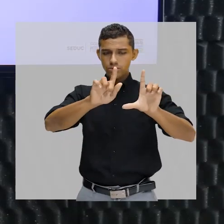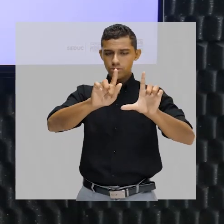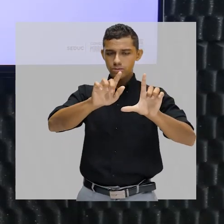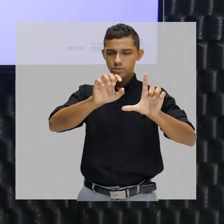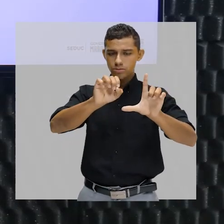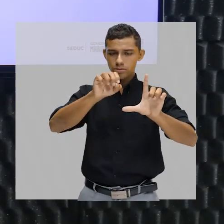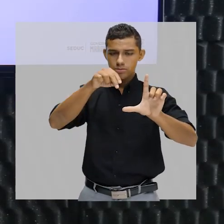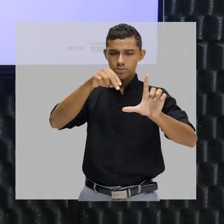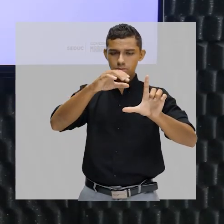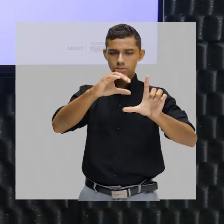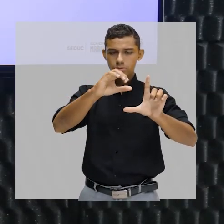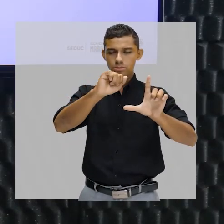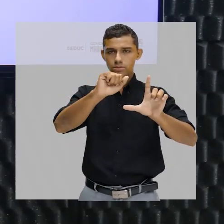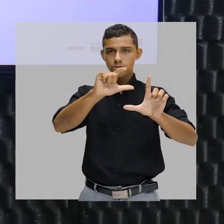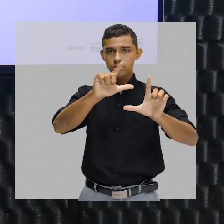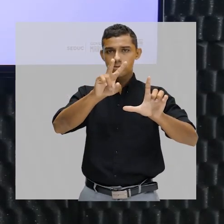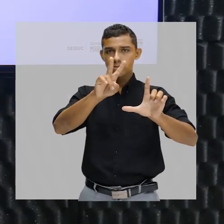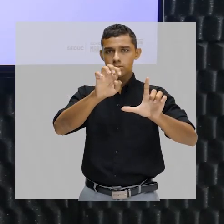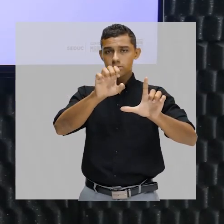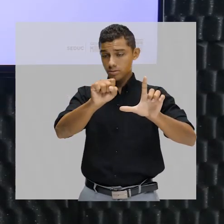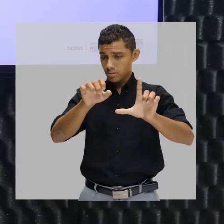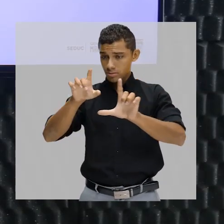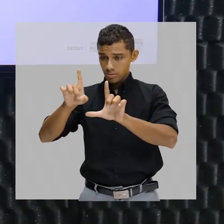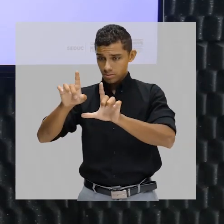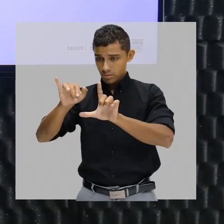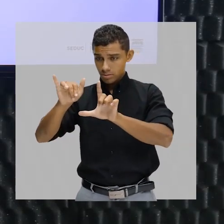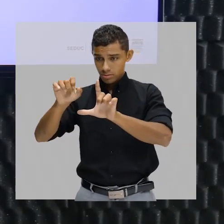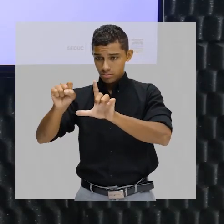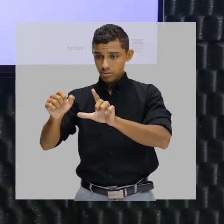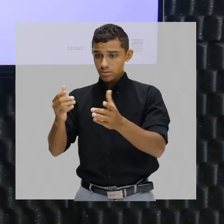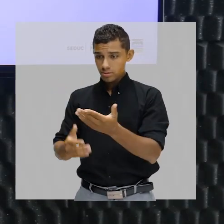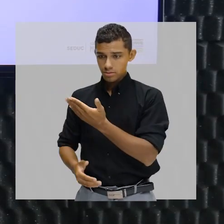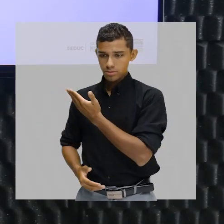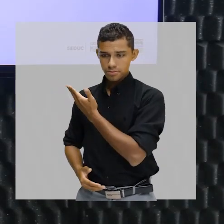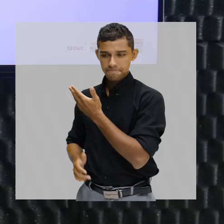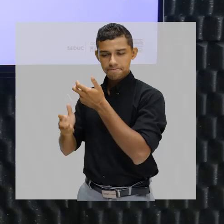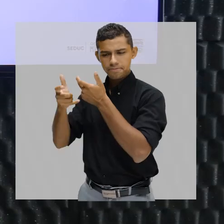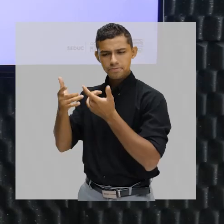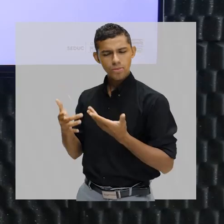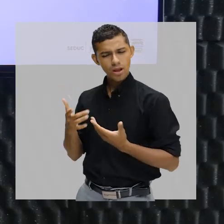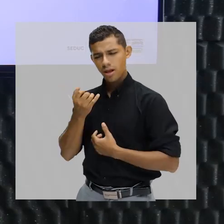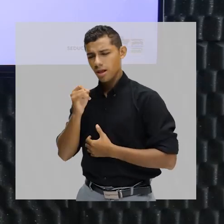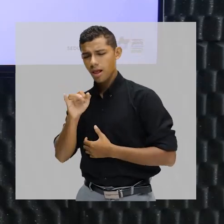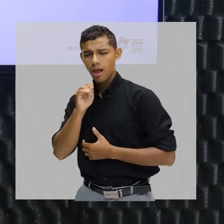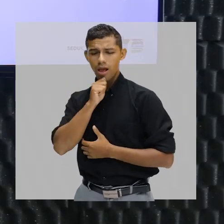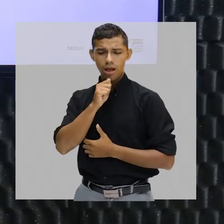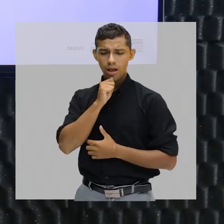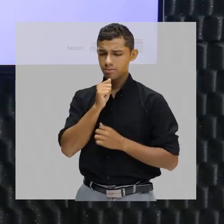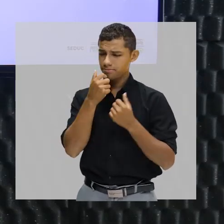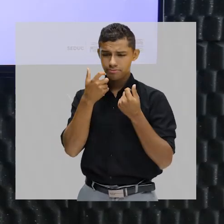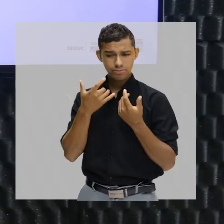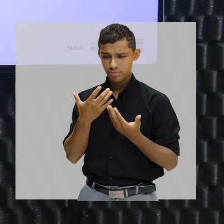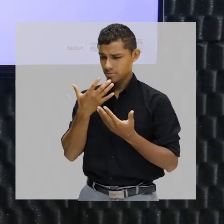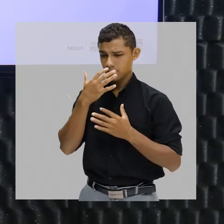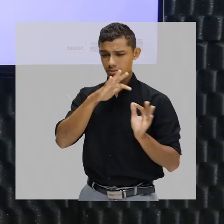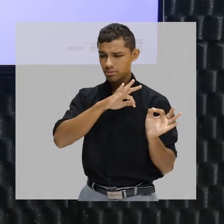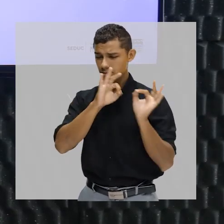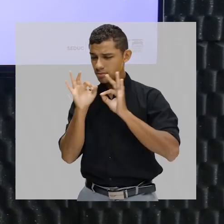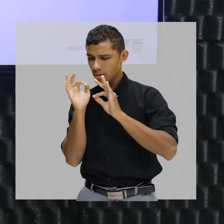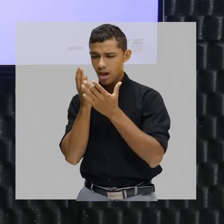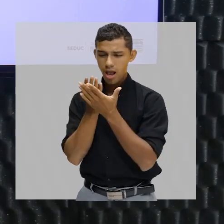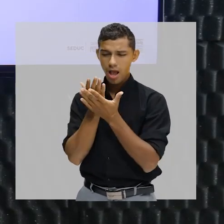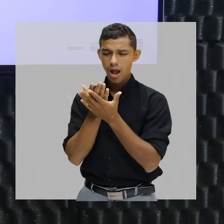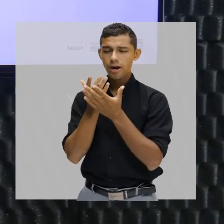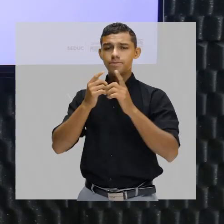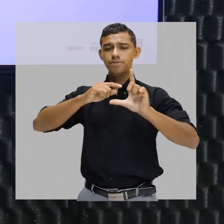você vai com certeza encontrar essa aula e outras, certo? Se você perder a aula de oscilações e ondas,